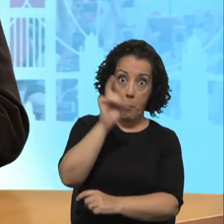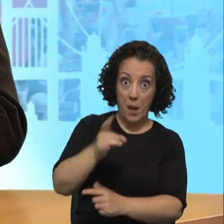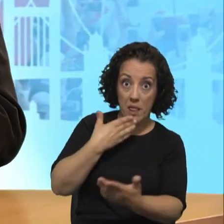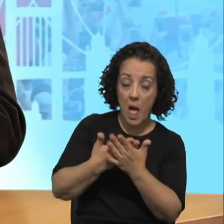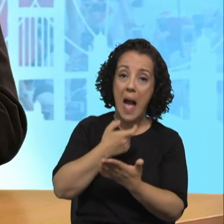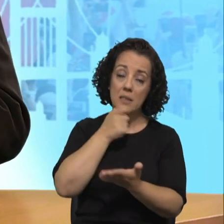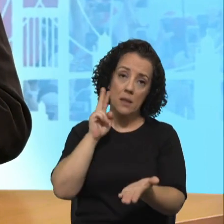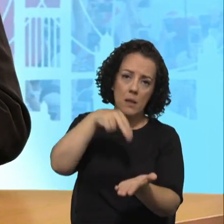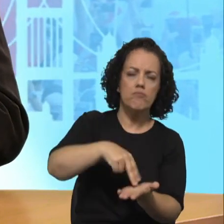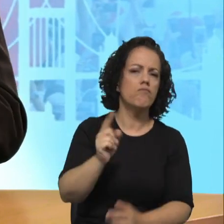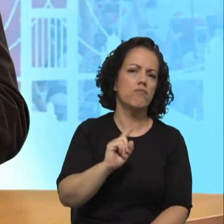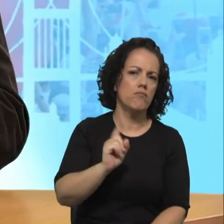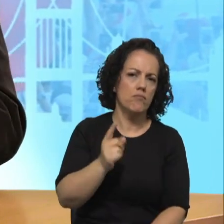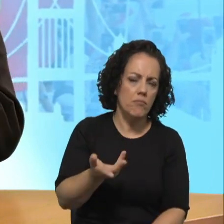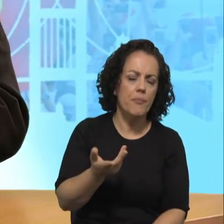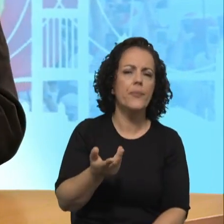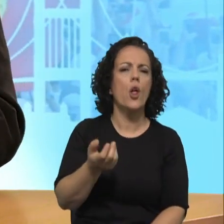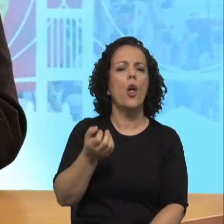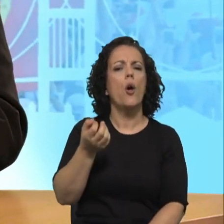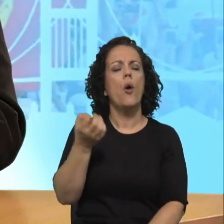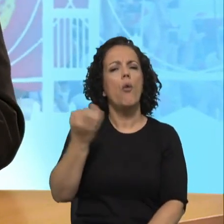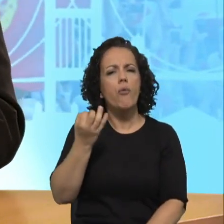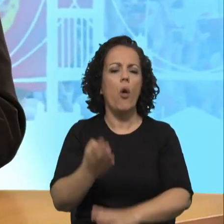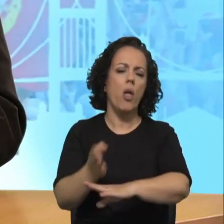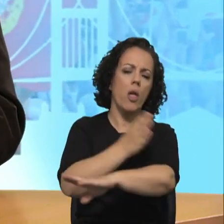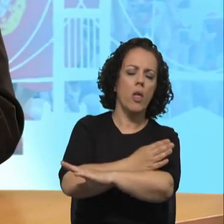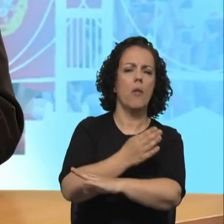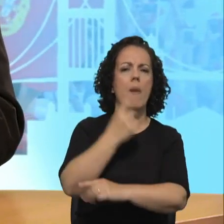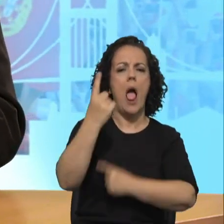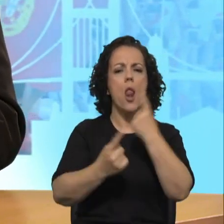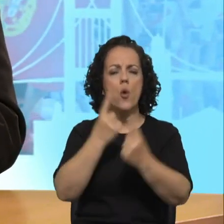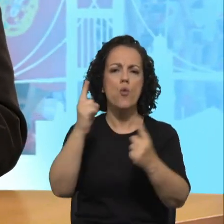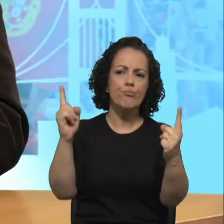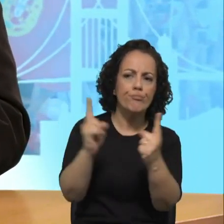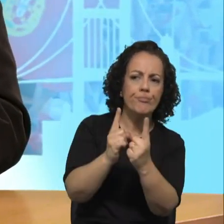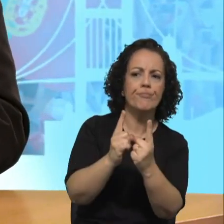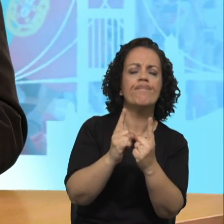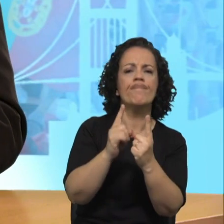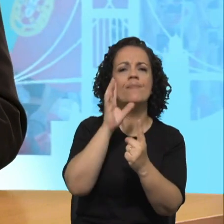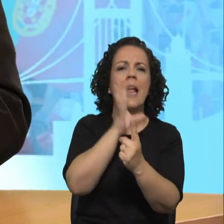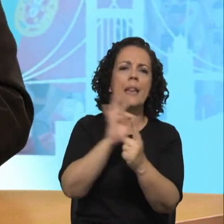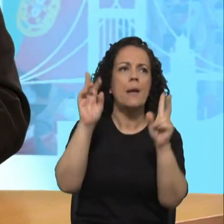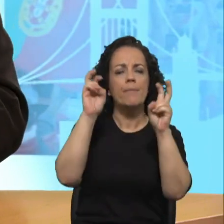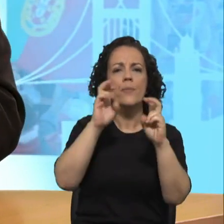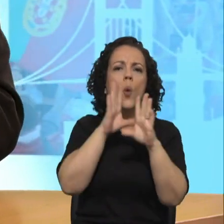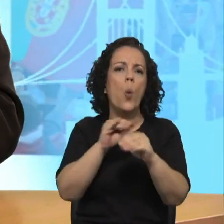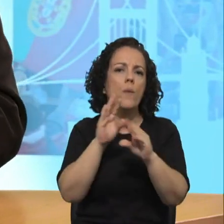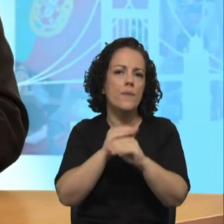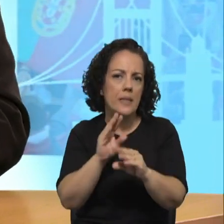existido alguns encontros para tentar conversar. Eu devo dizer